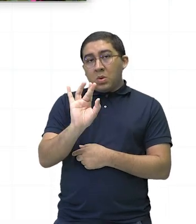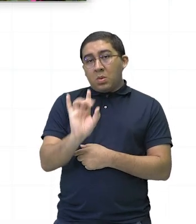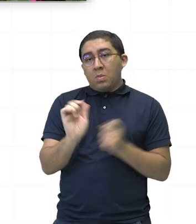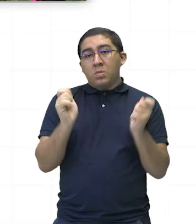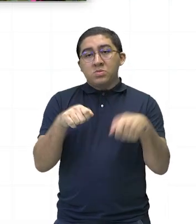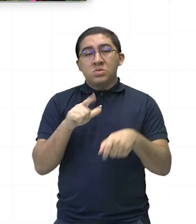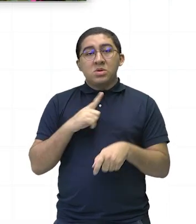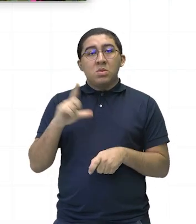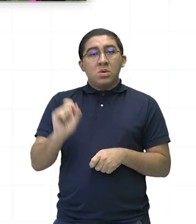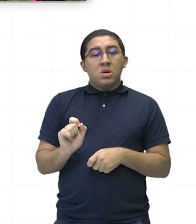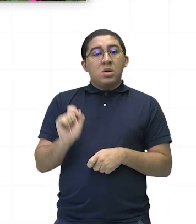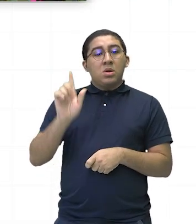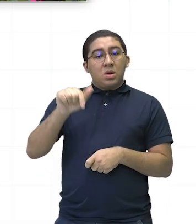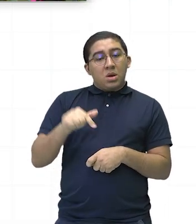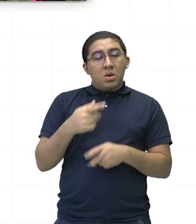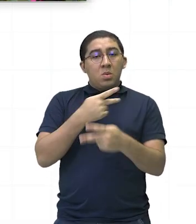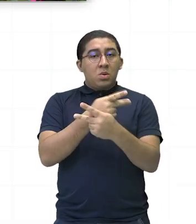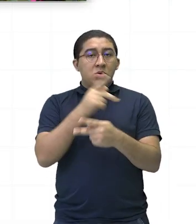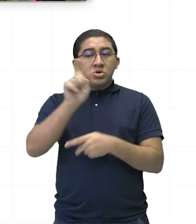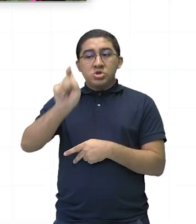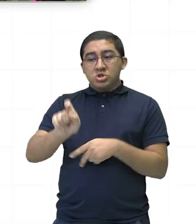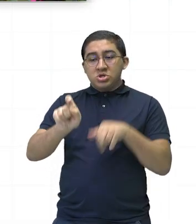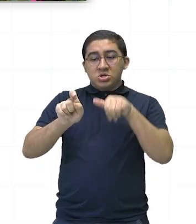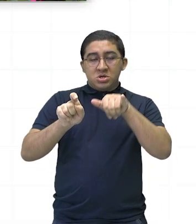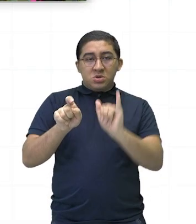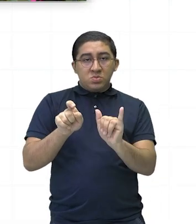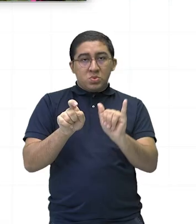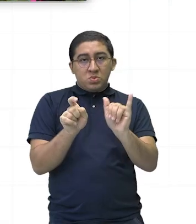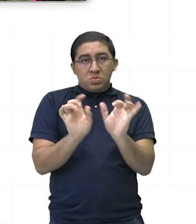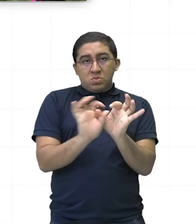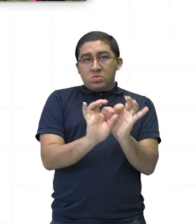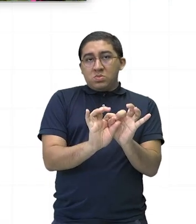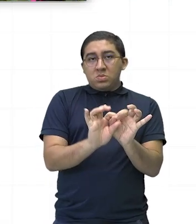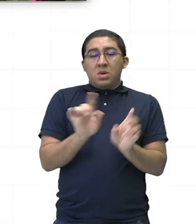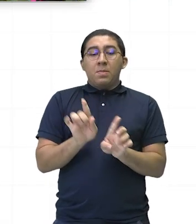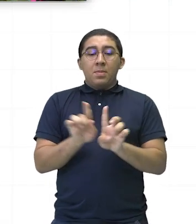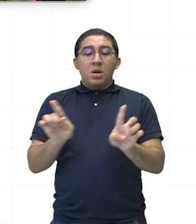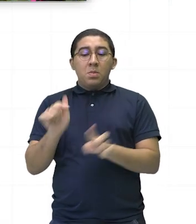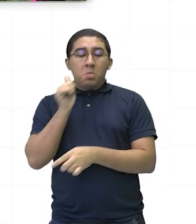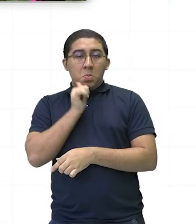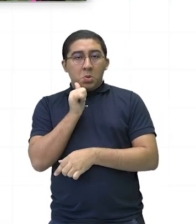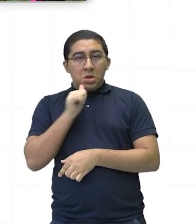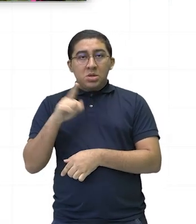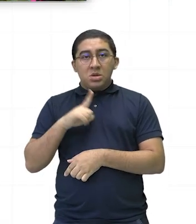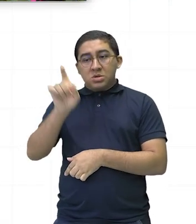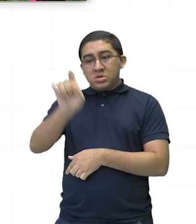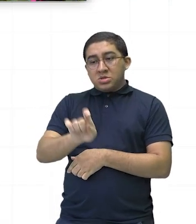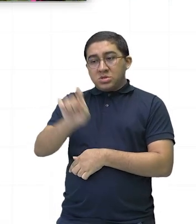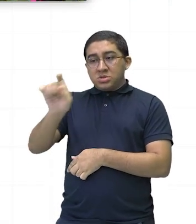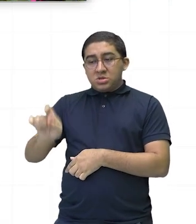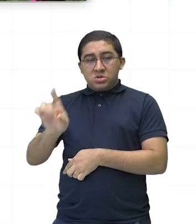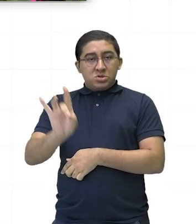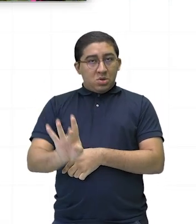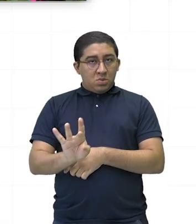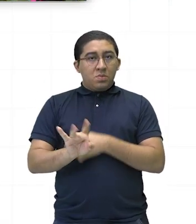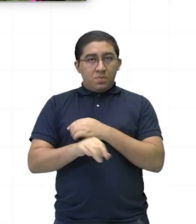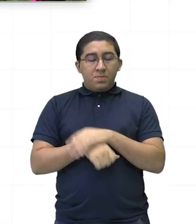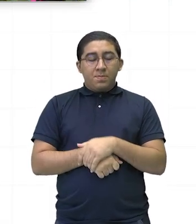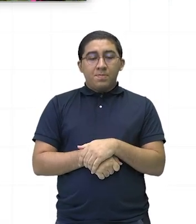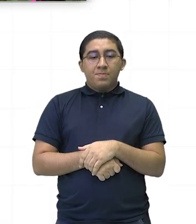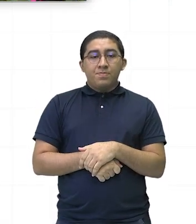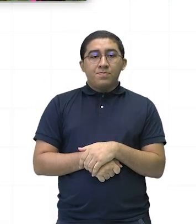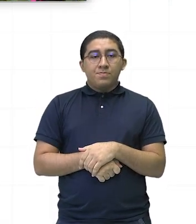há a presença de um cromossomo X e um cromossomo Y, enquanto que nas mulheres existem 2 cromossomos